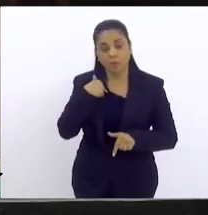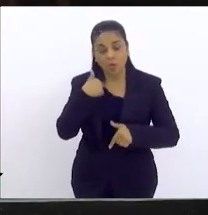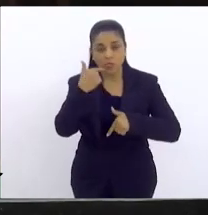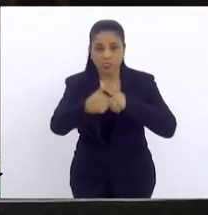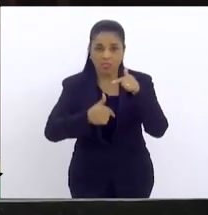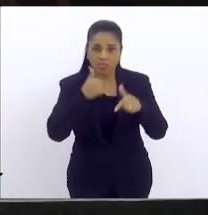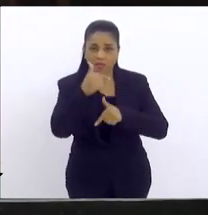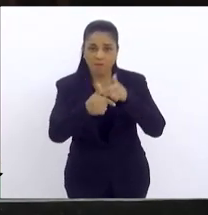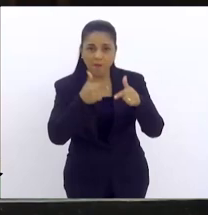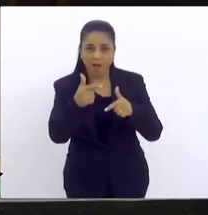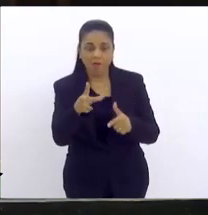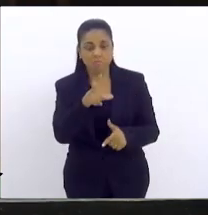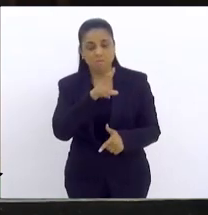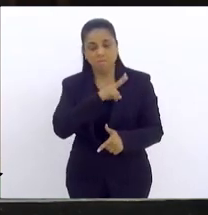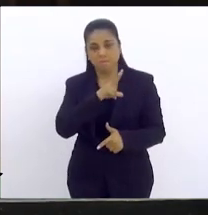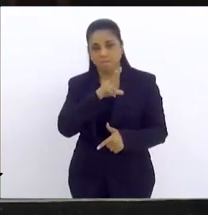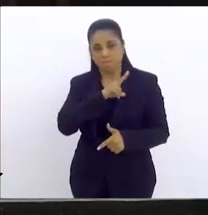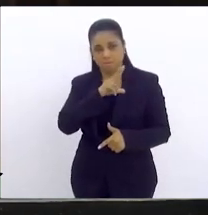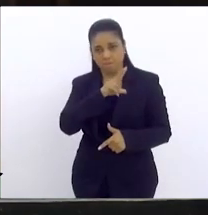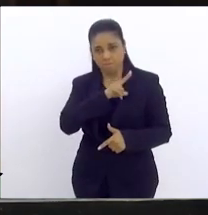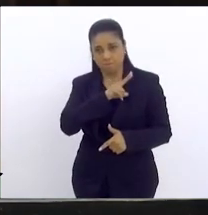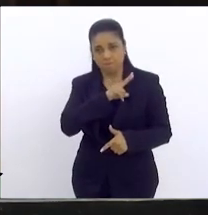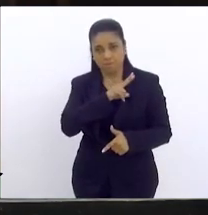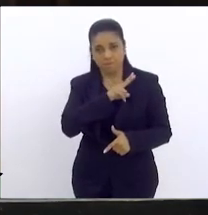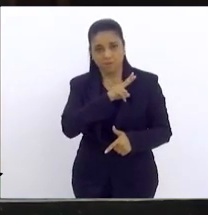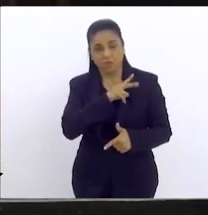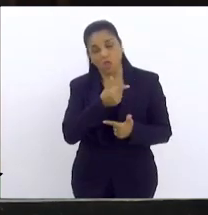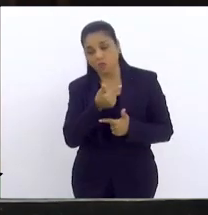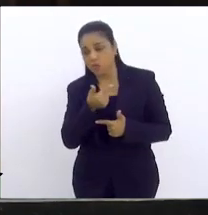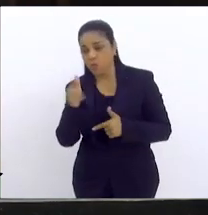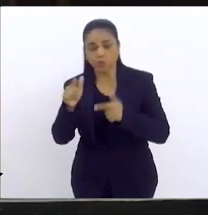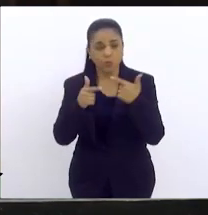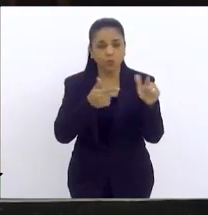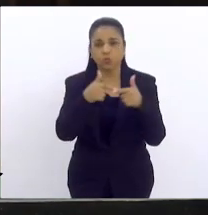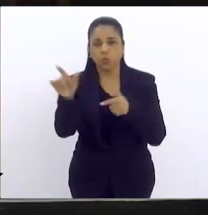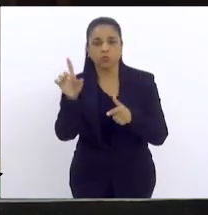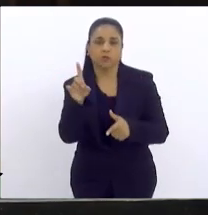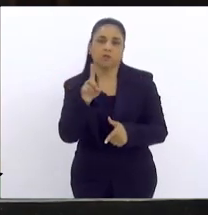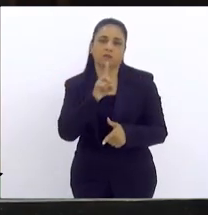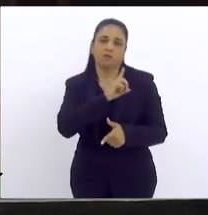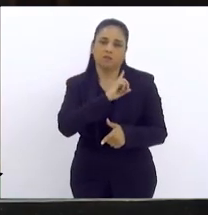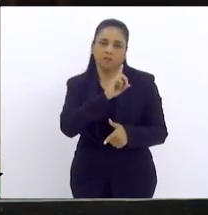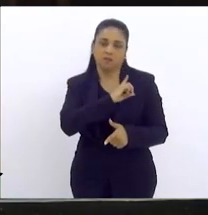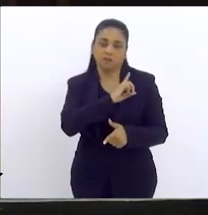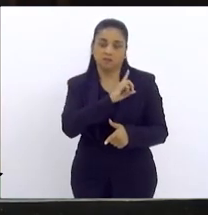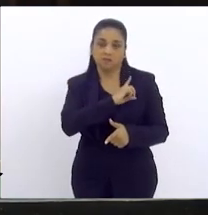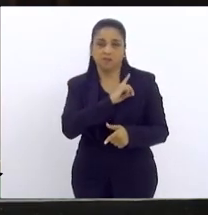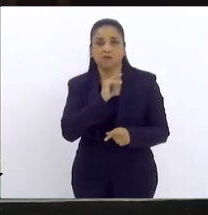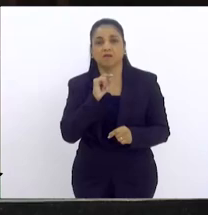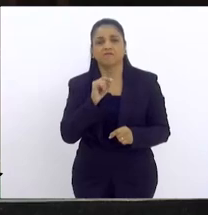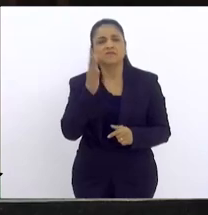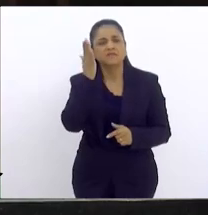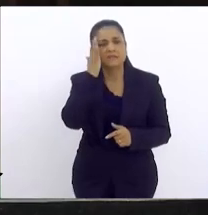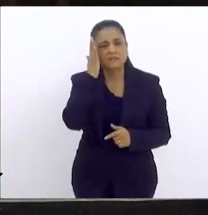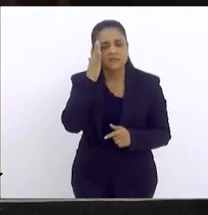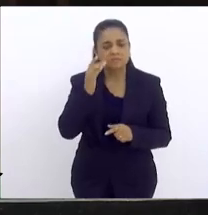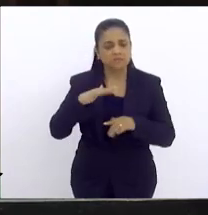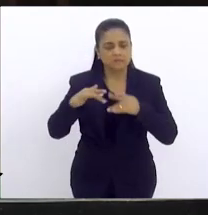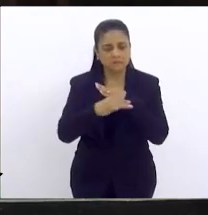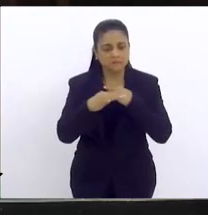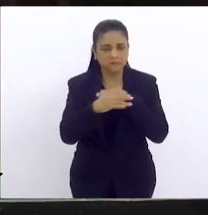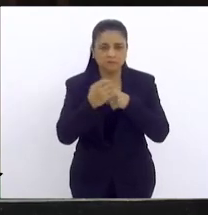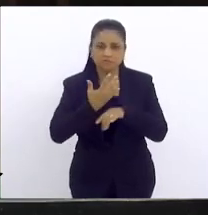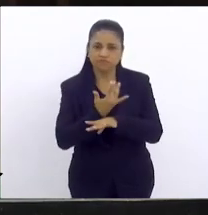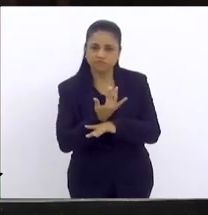tanto quanto particularizado em relação a outras delegacias que como vocês sabem a cidade de Duque de Caxias